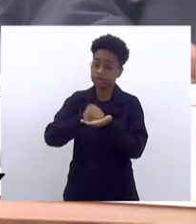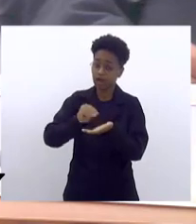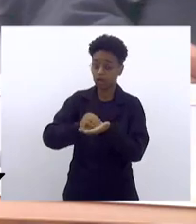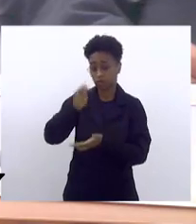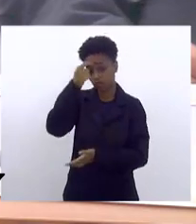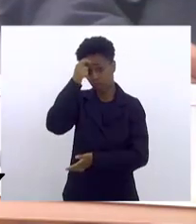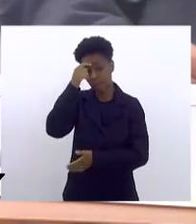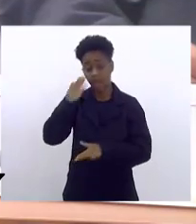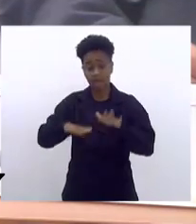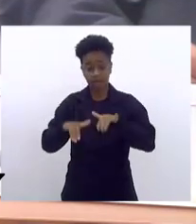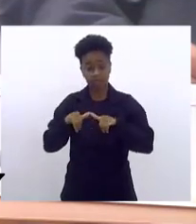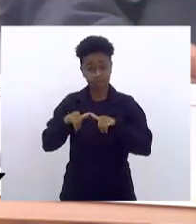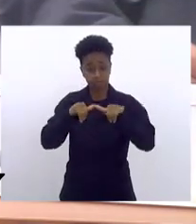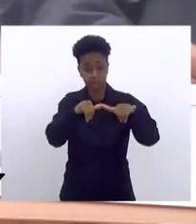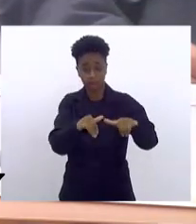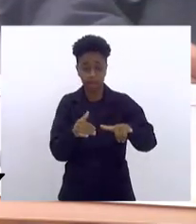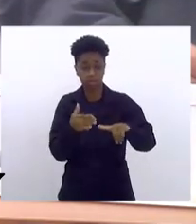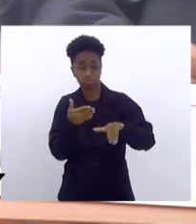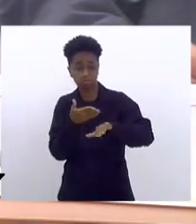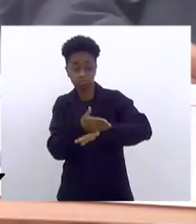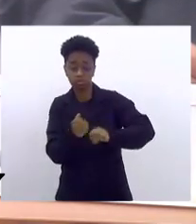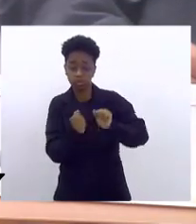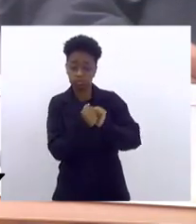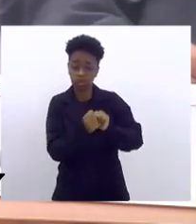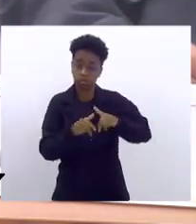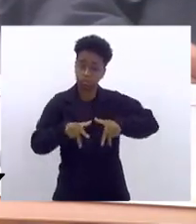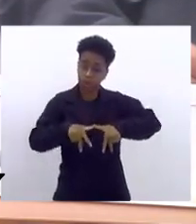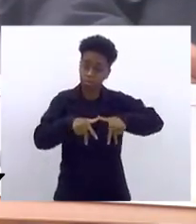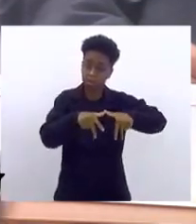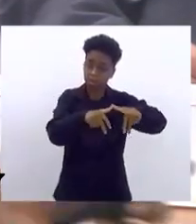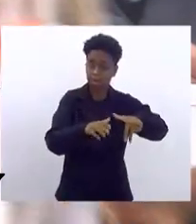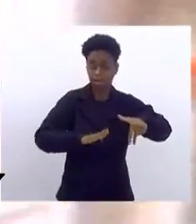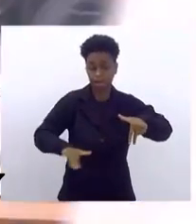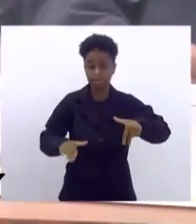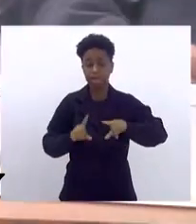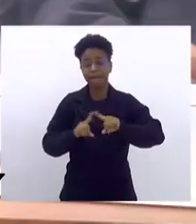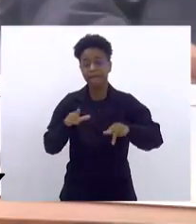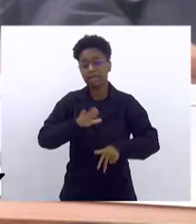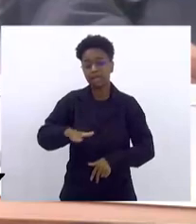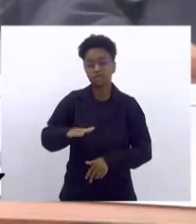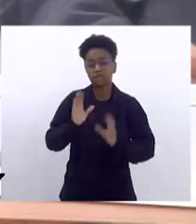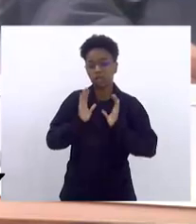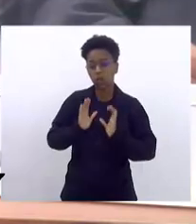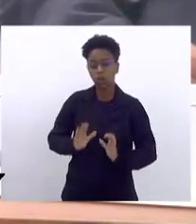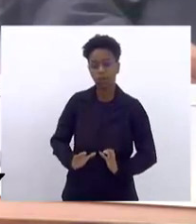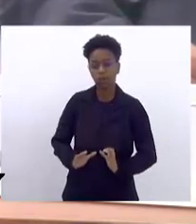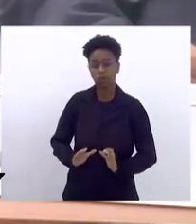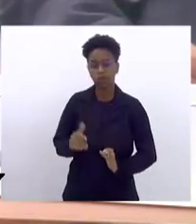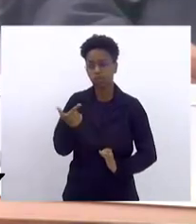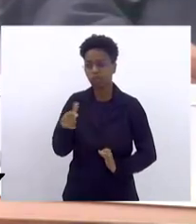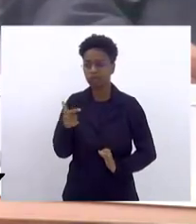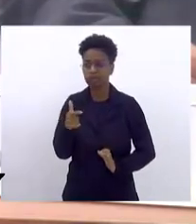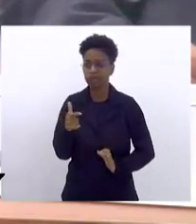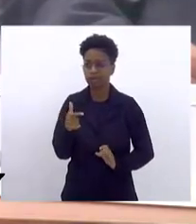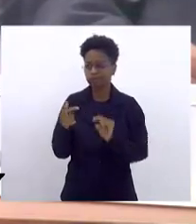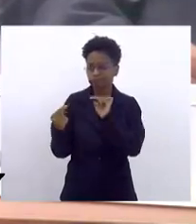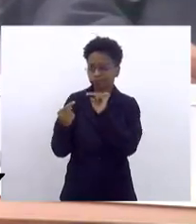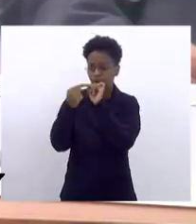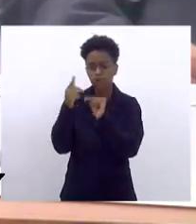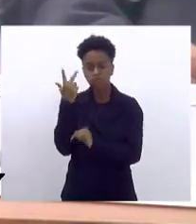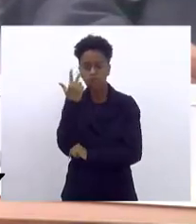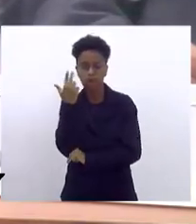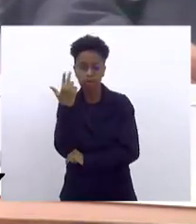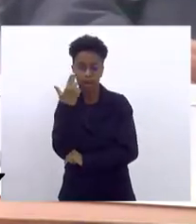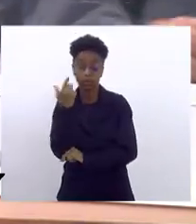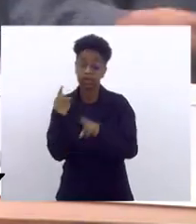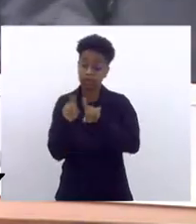ao supermercado com uma criança e essa criança não tem o comportamento dos ditos normais e que